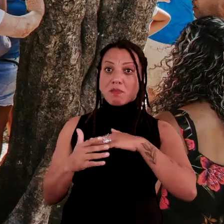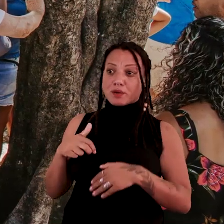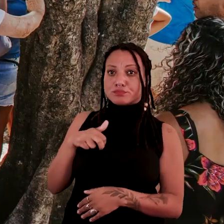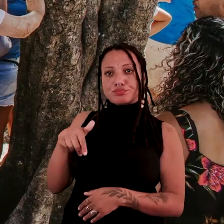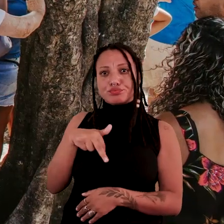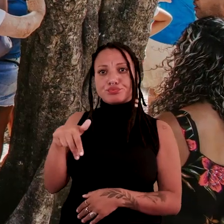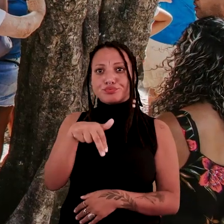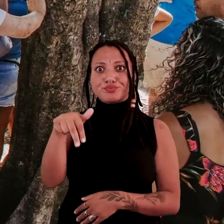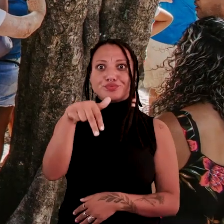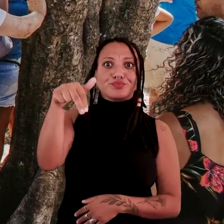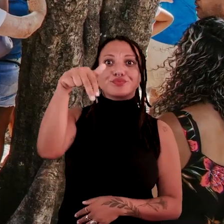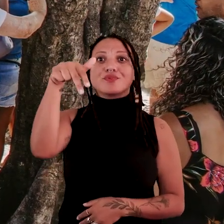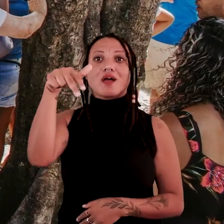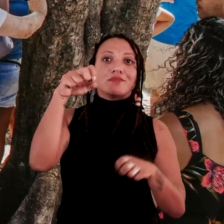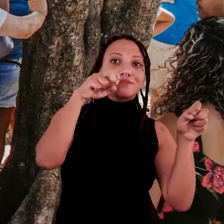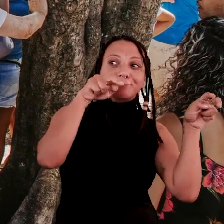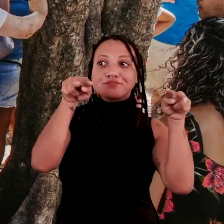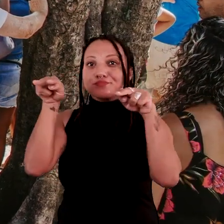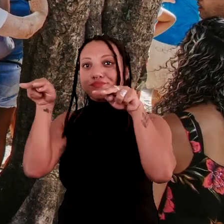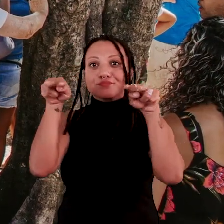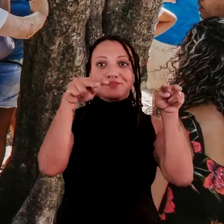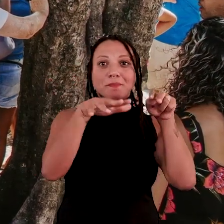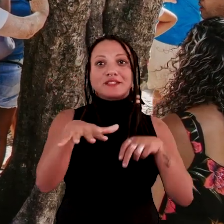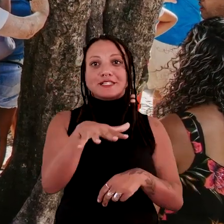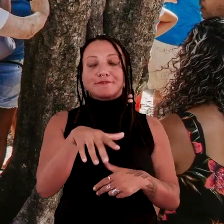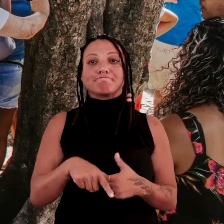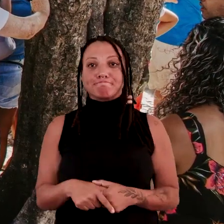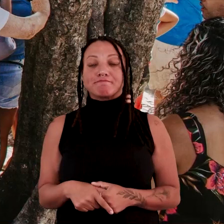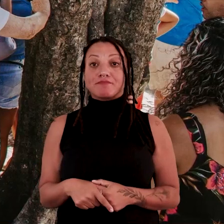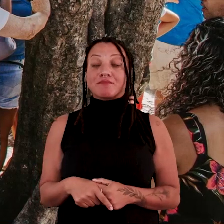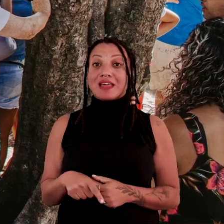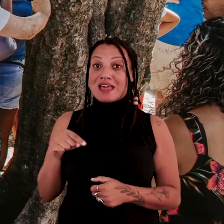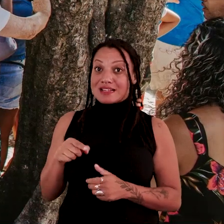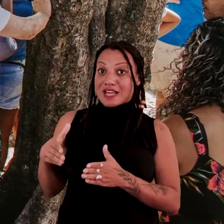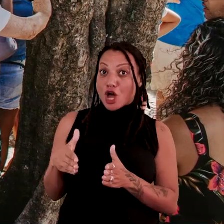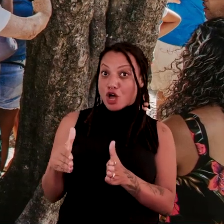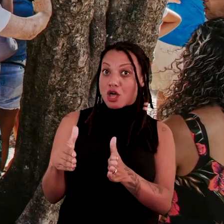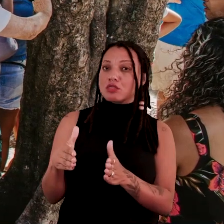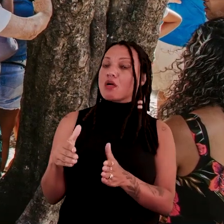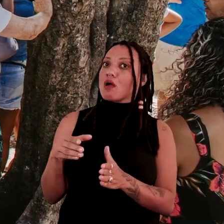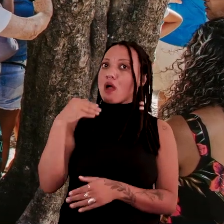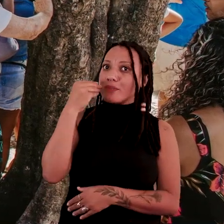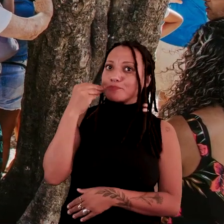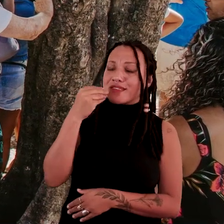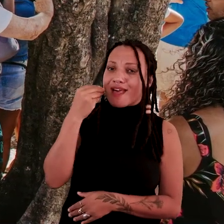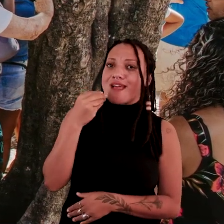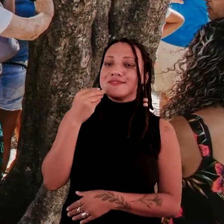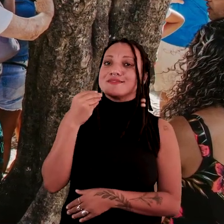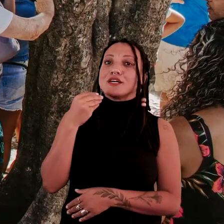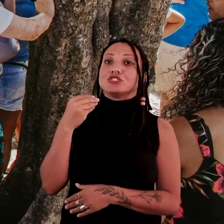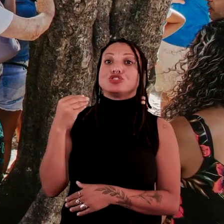é uma experiência de turismo comunitário que foi pensada e feita a muitas mãos. Então, quando a gente